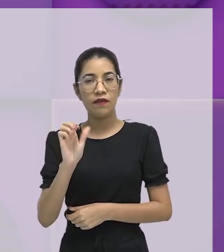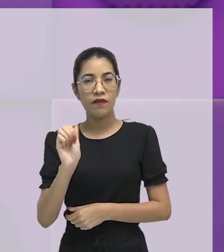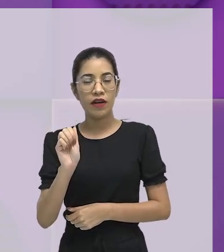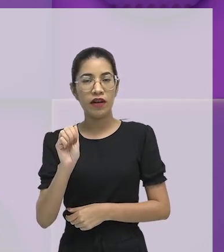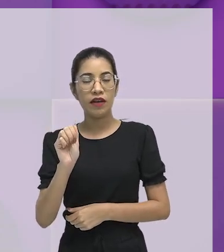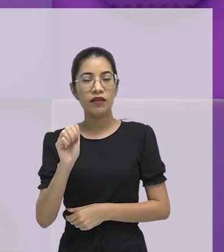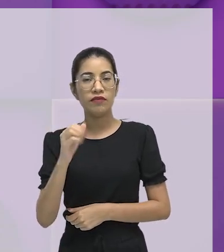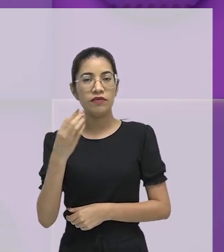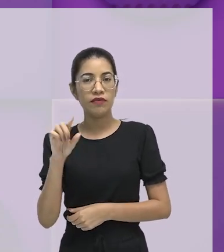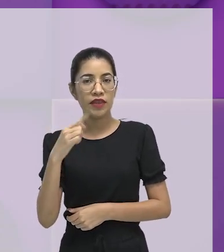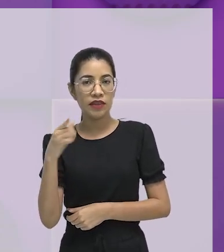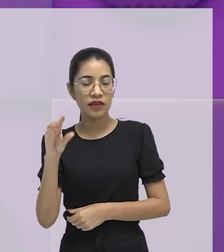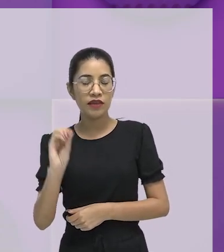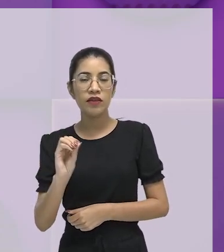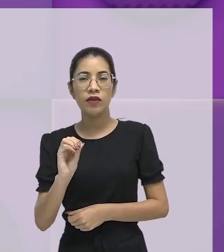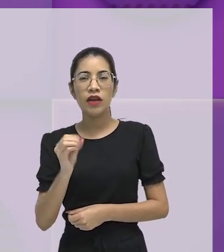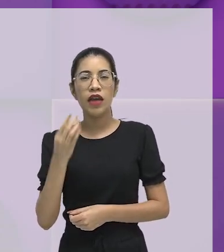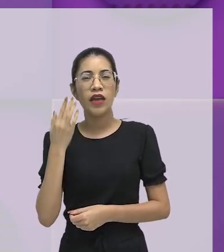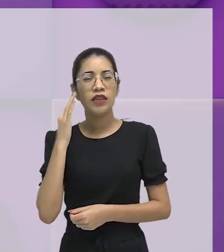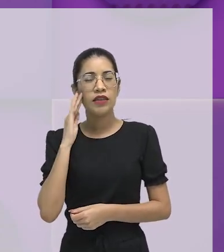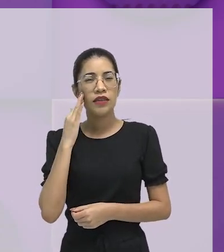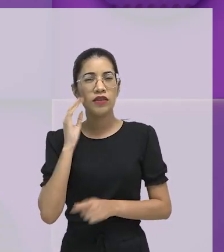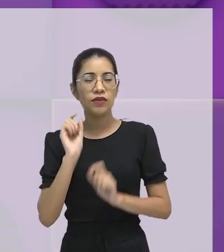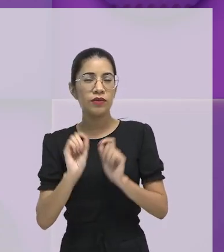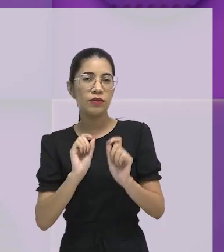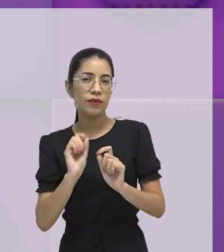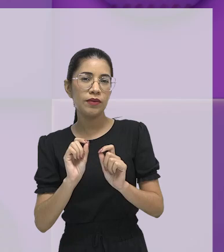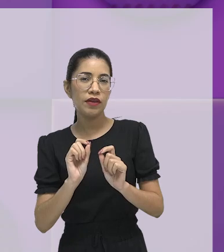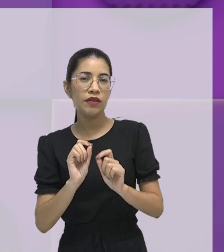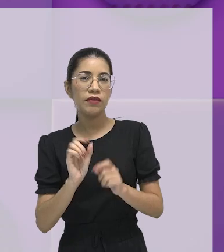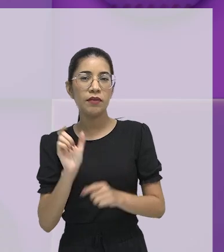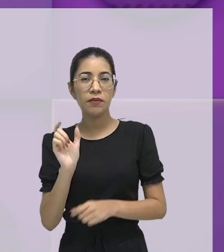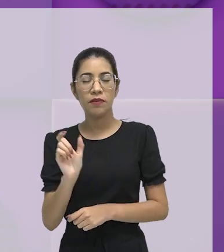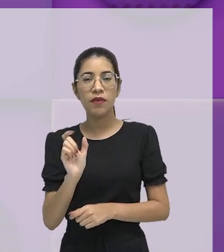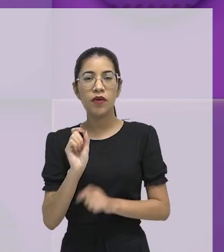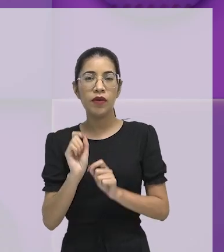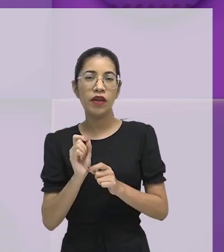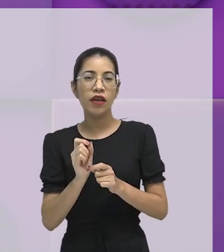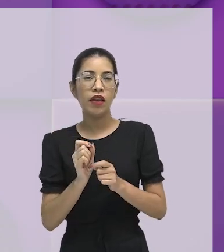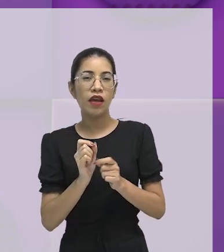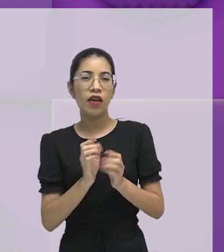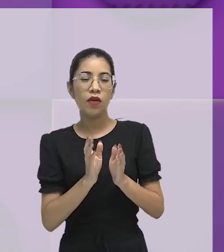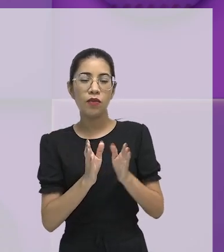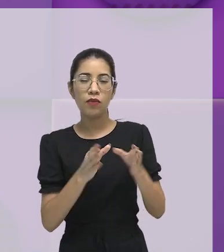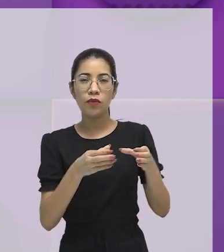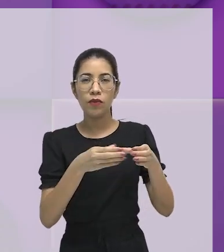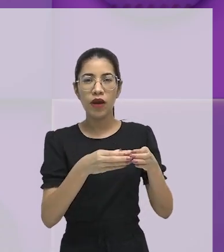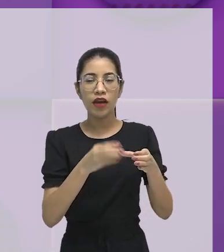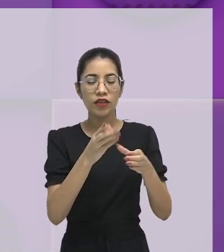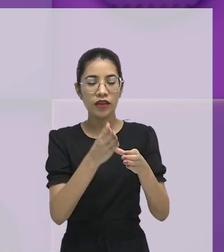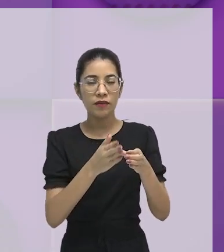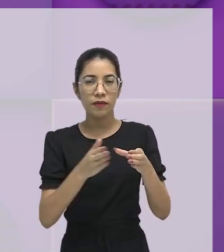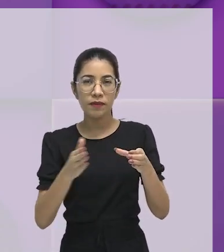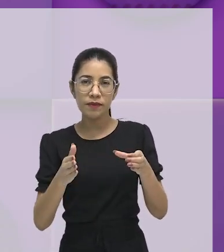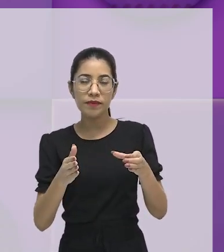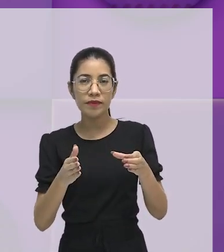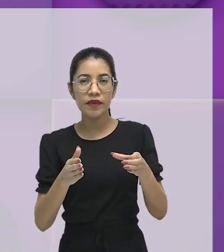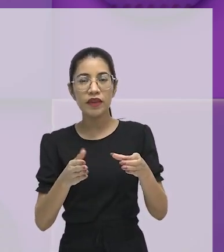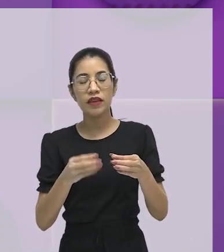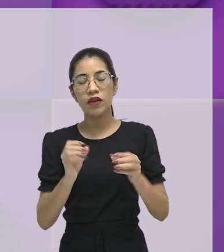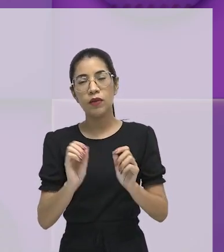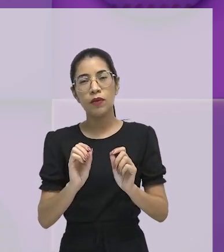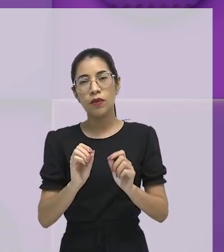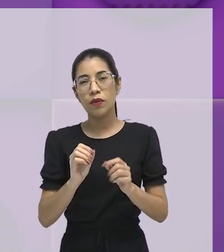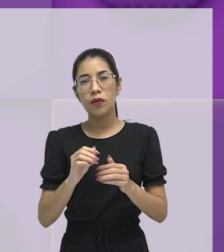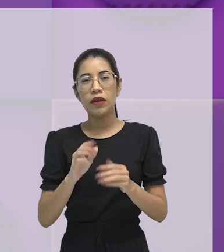fração, a primeira coisa que a gente entende é como sendo uma parte de alguma coisa. Então o exemplo mais clássico que